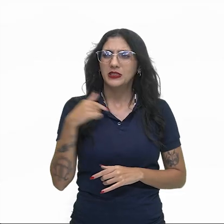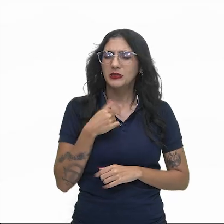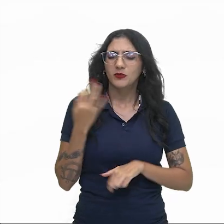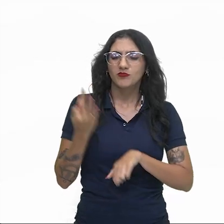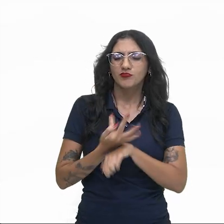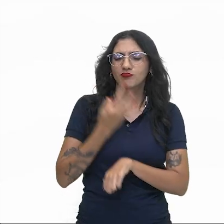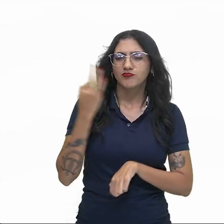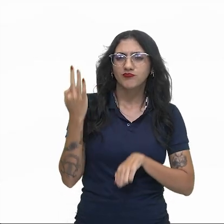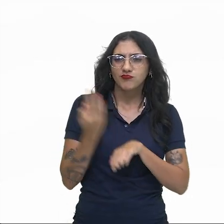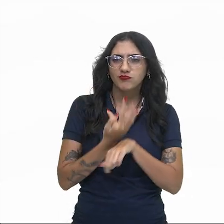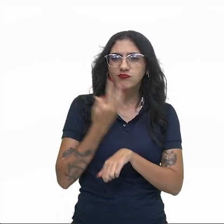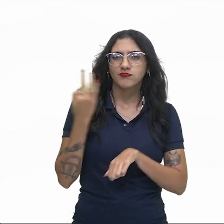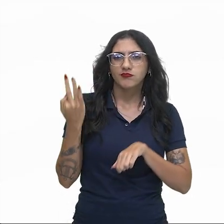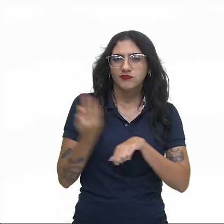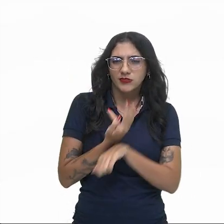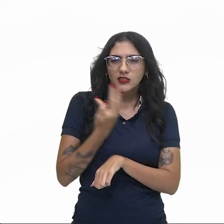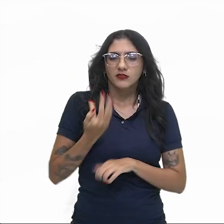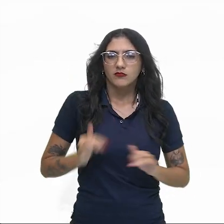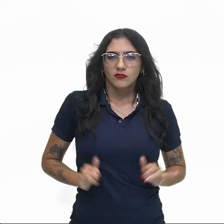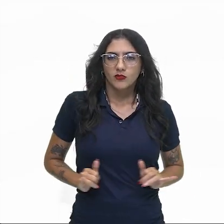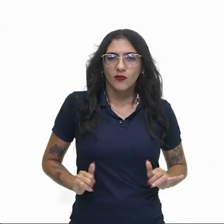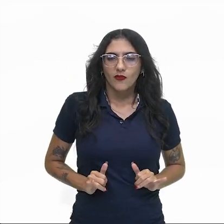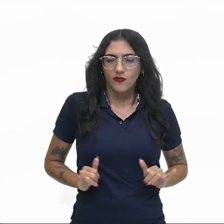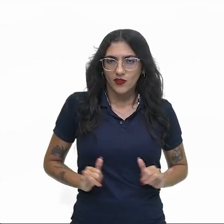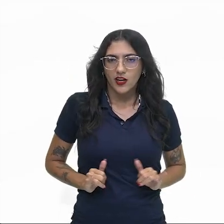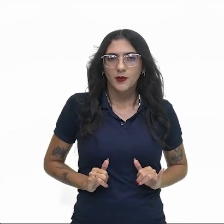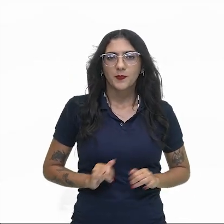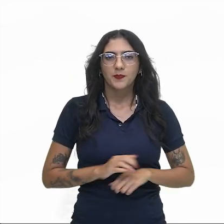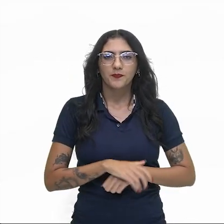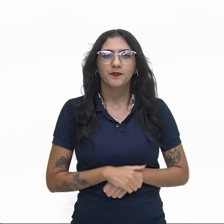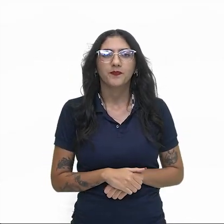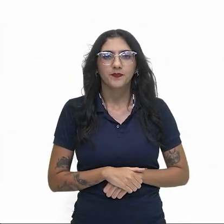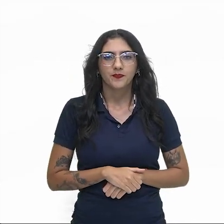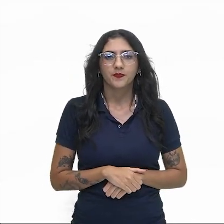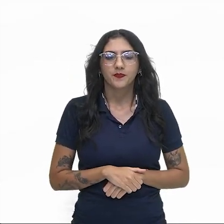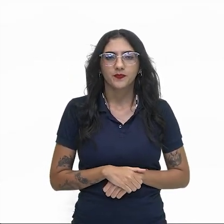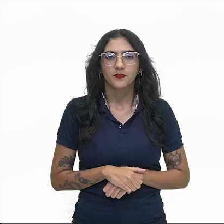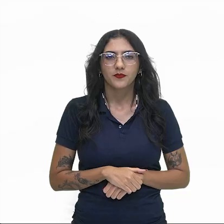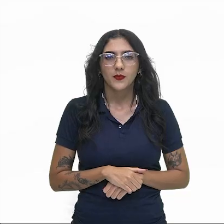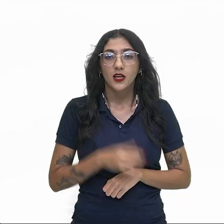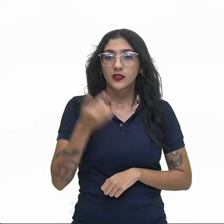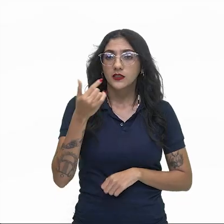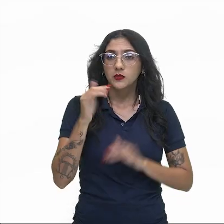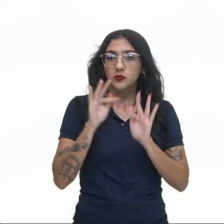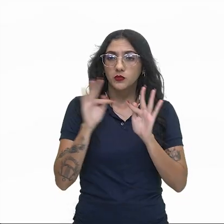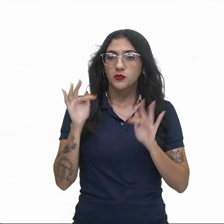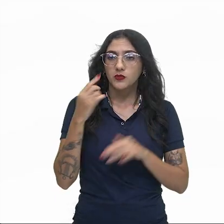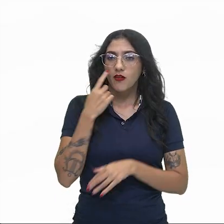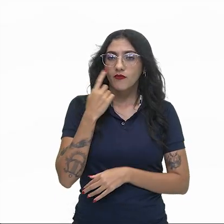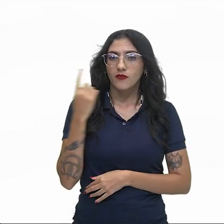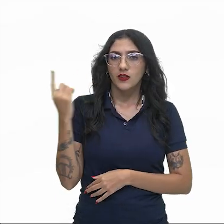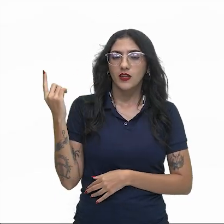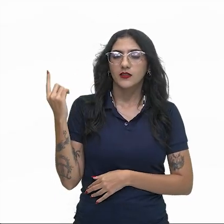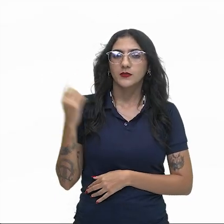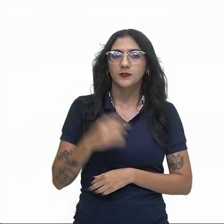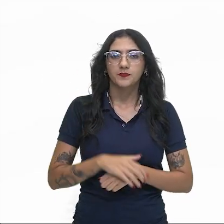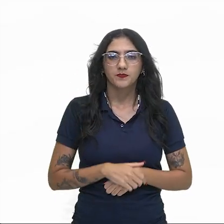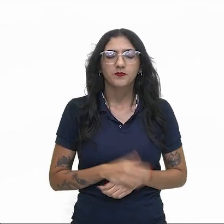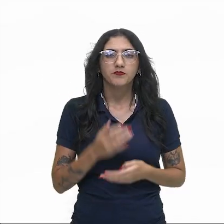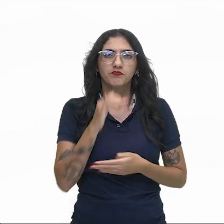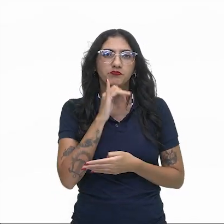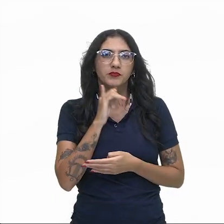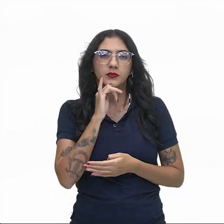essas flechadas, ok? Take arms against a sea of troubles. A ideia de